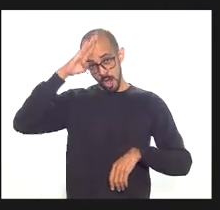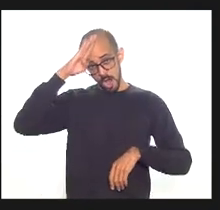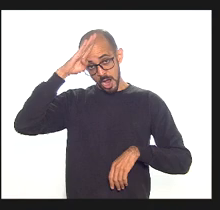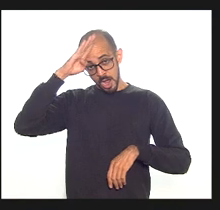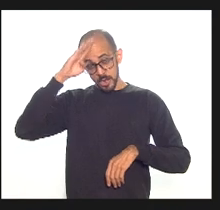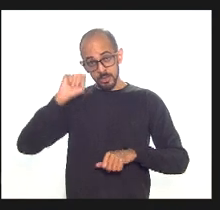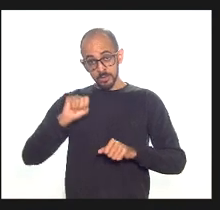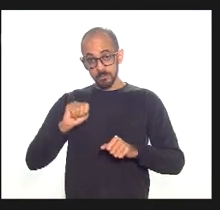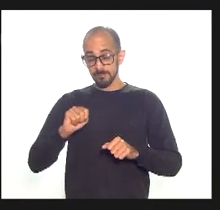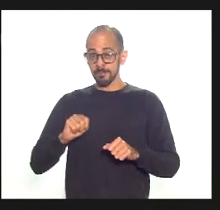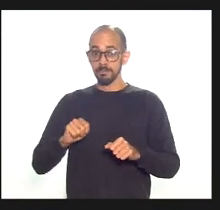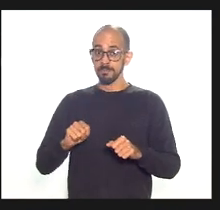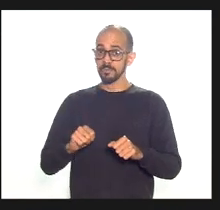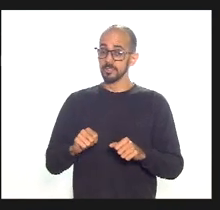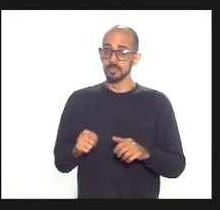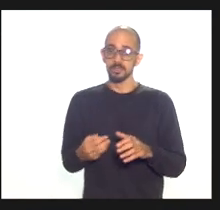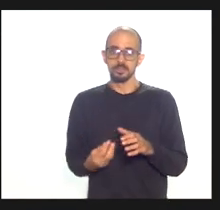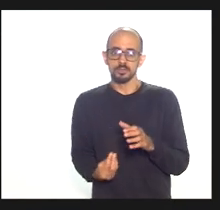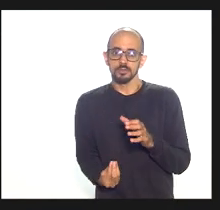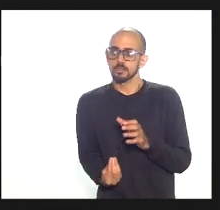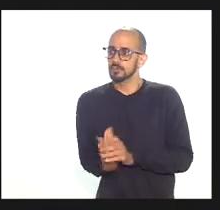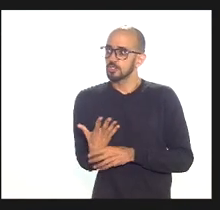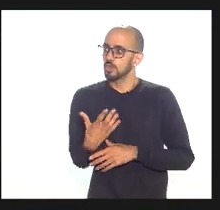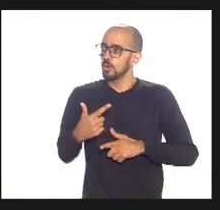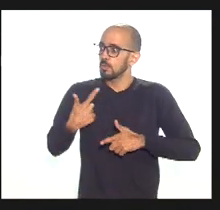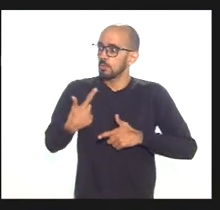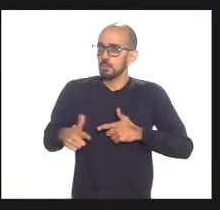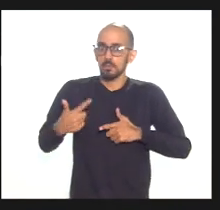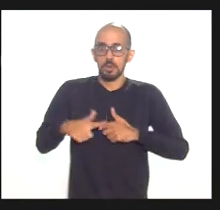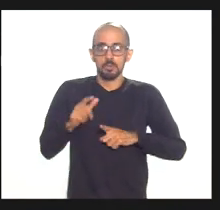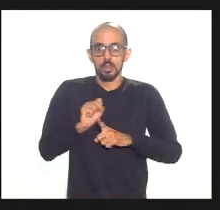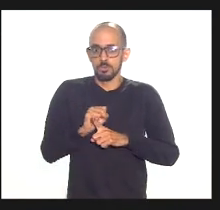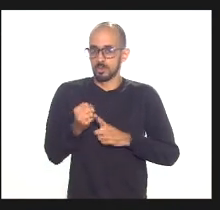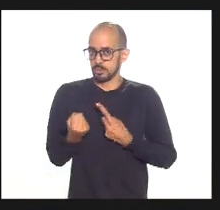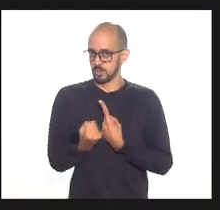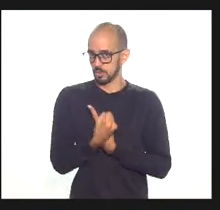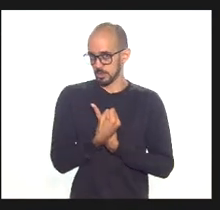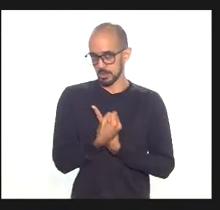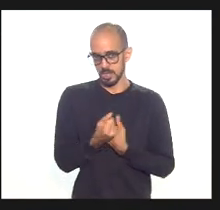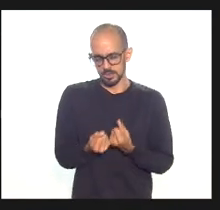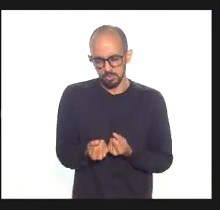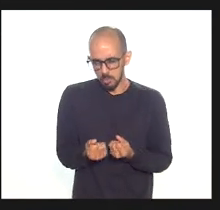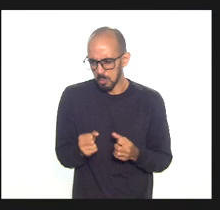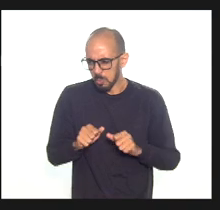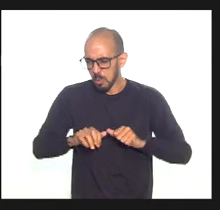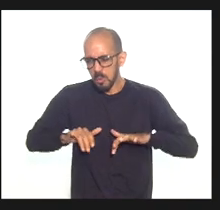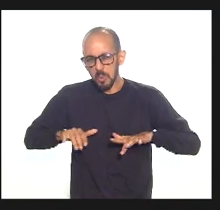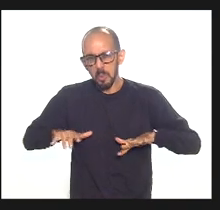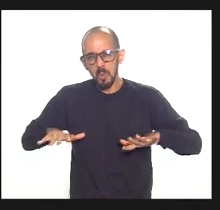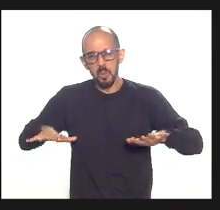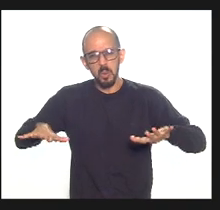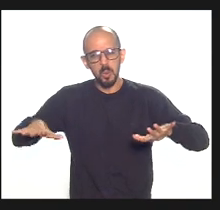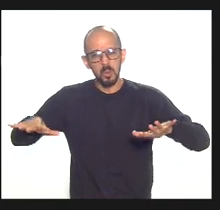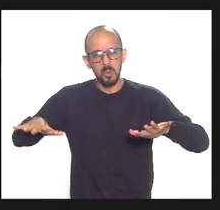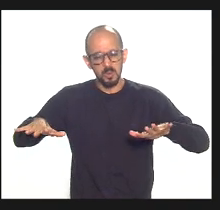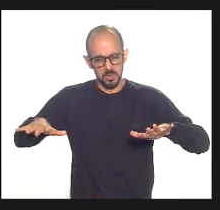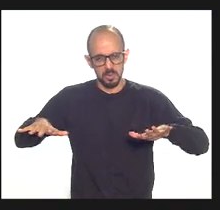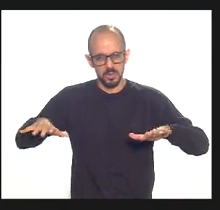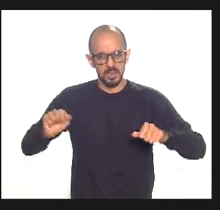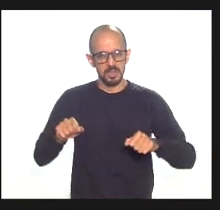isso se aflorou na nossa sociedade, né? Se aflorou o negacionismo,